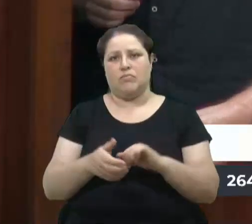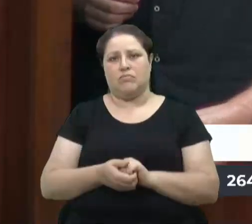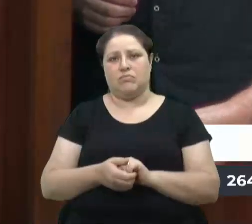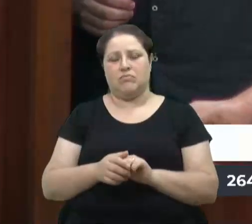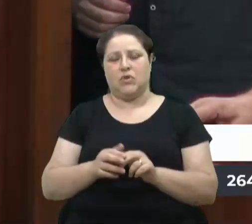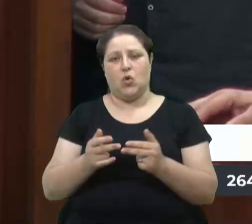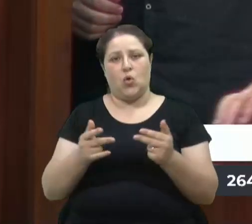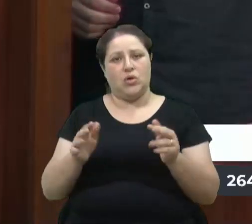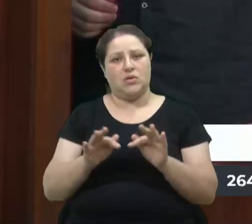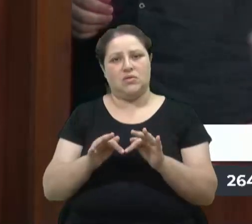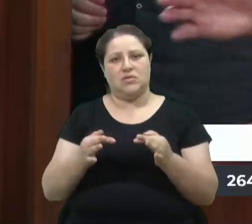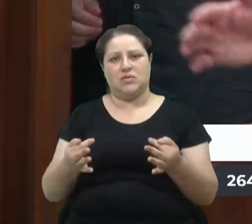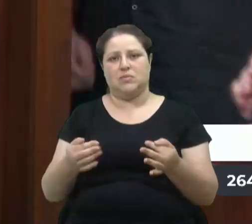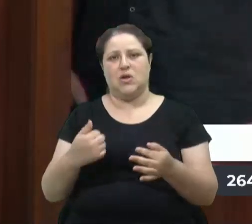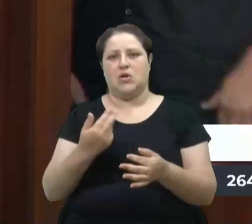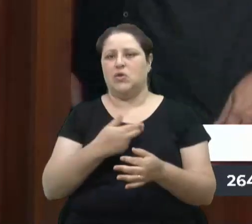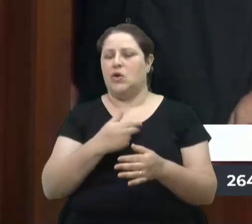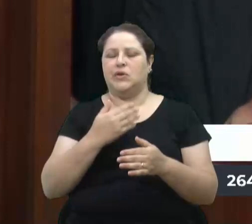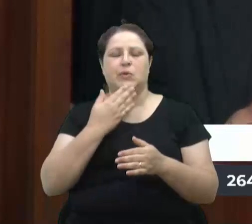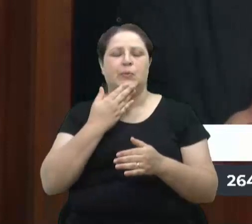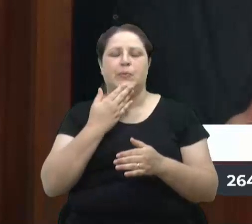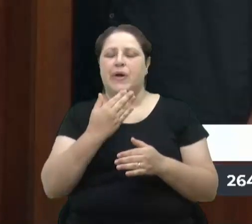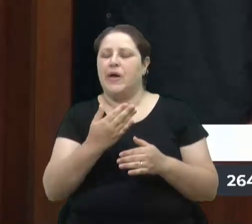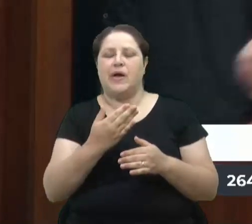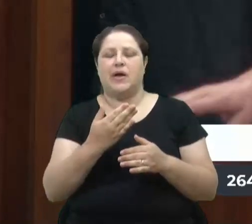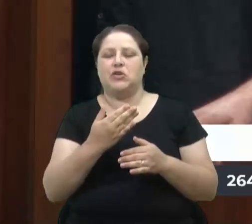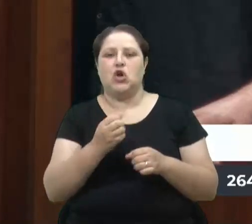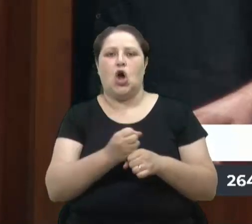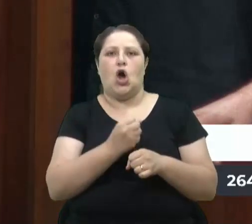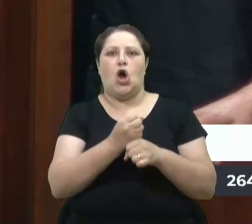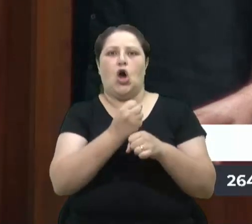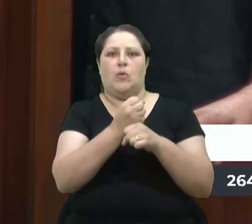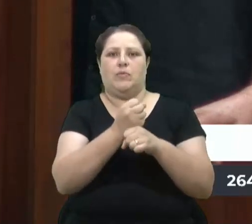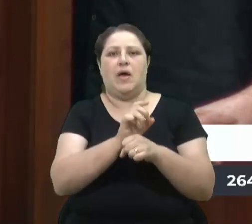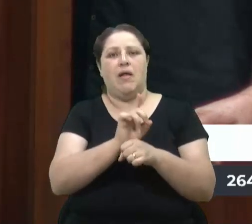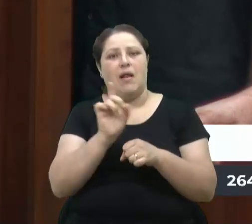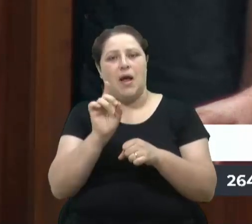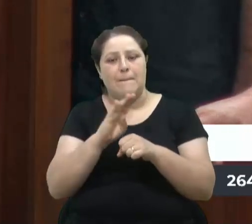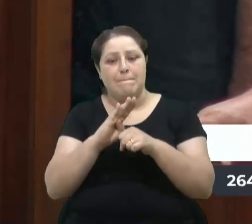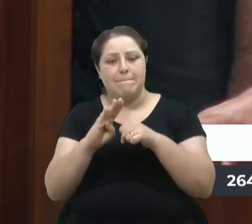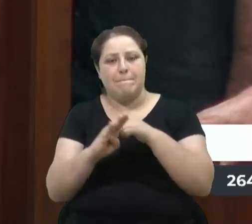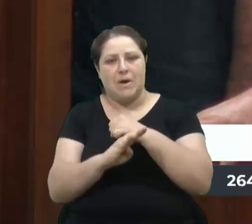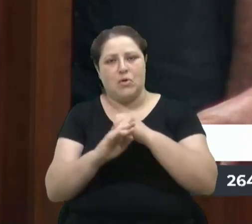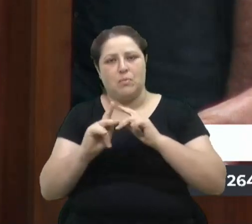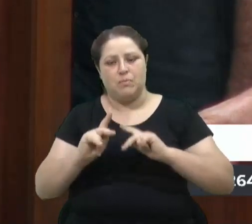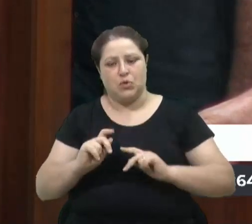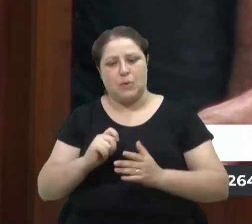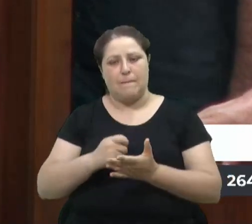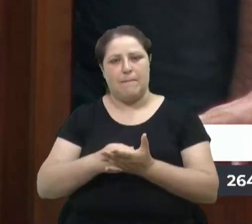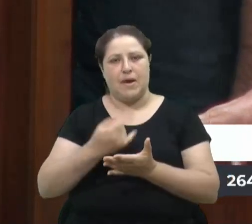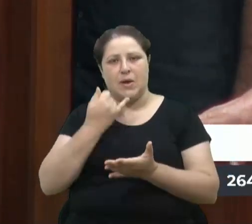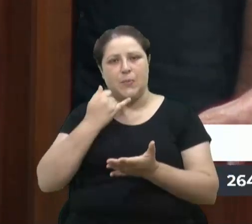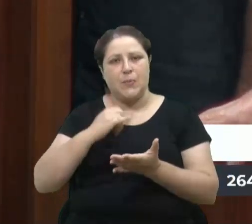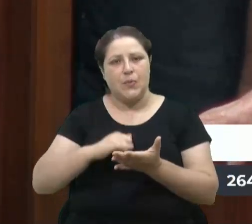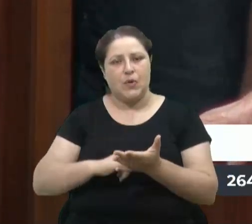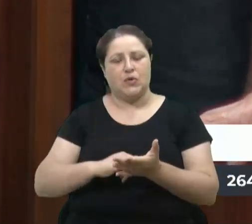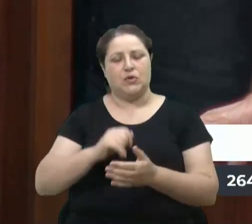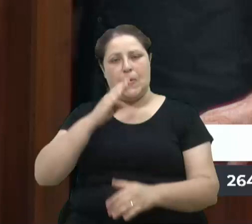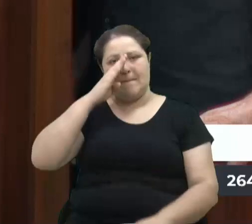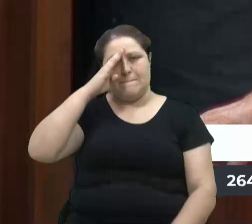simples. Não estamos pedindo obra. Aquele bairro paga imposto. O vereador Bressan, que está